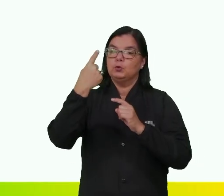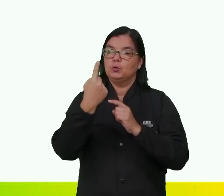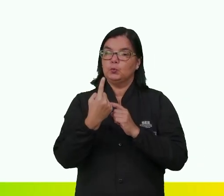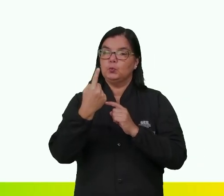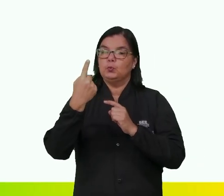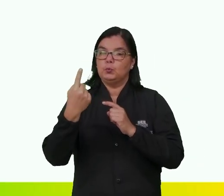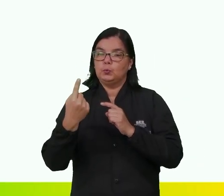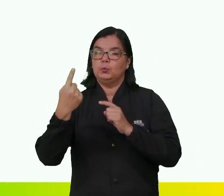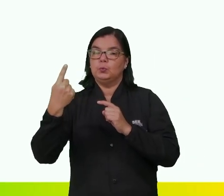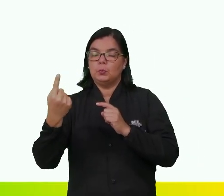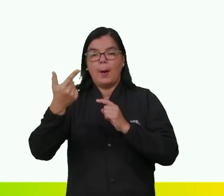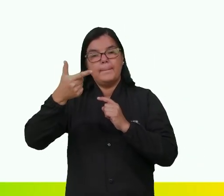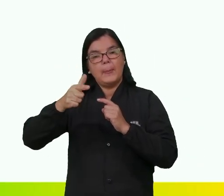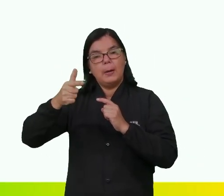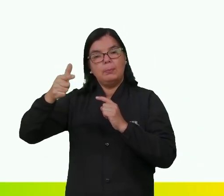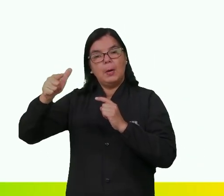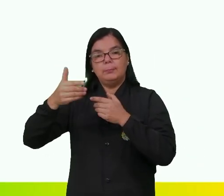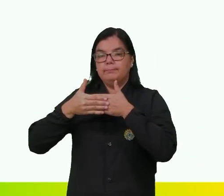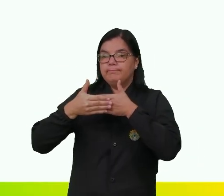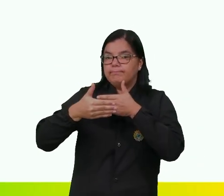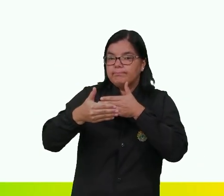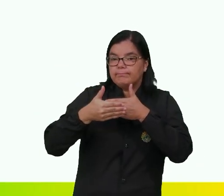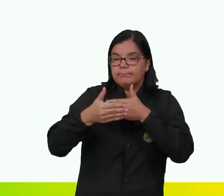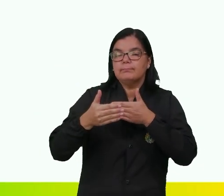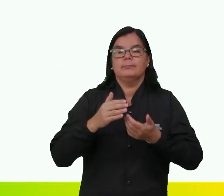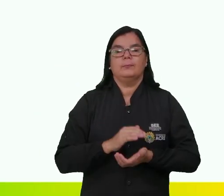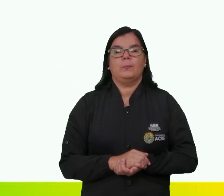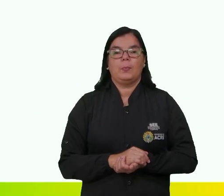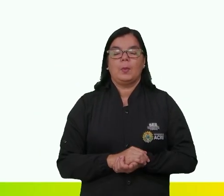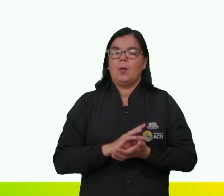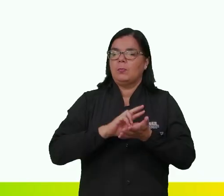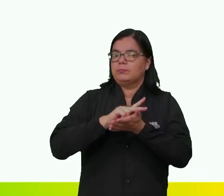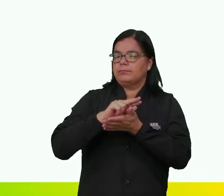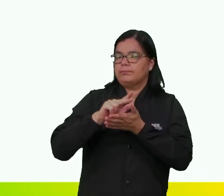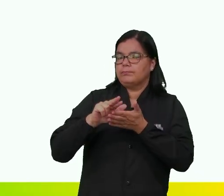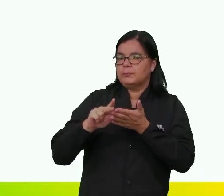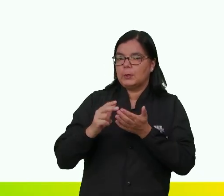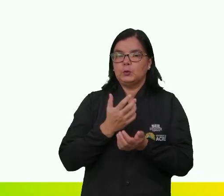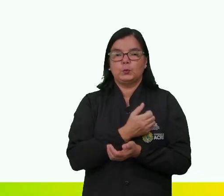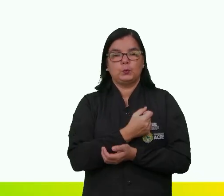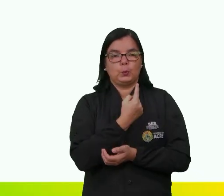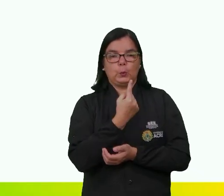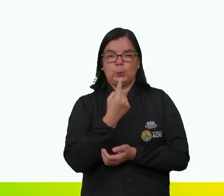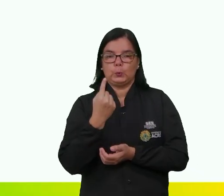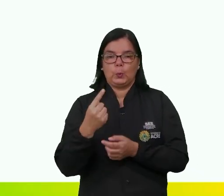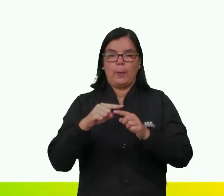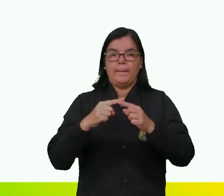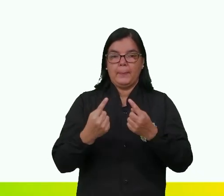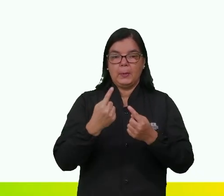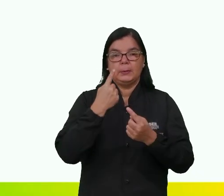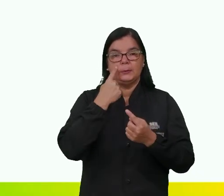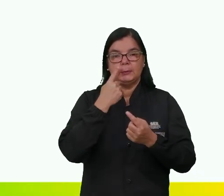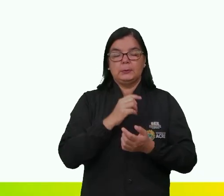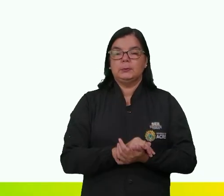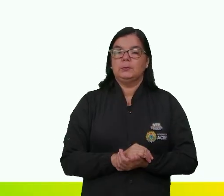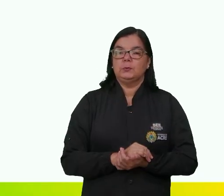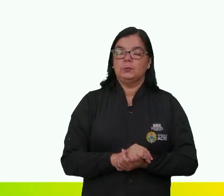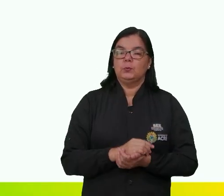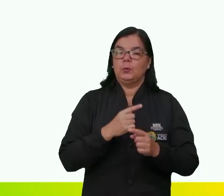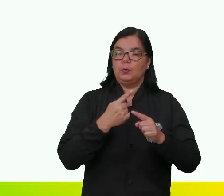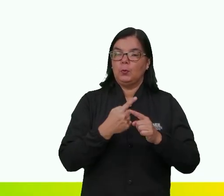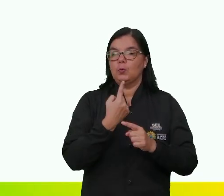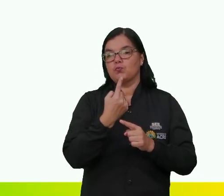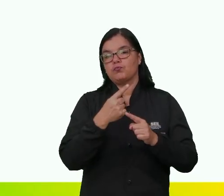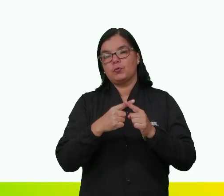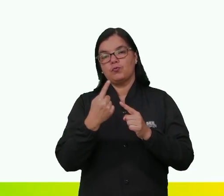1 e assim por diante, vezes 1. N fatores iguais a 1. Mas 1 vezes 1 é 1, aí 1 vezes 1